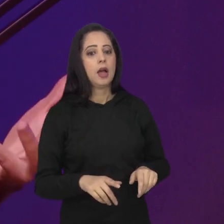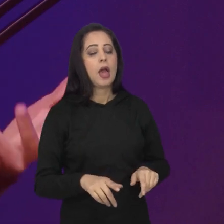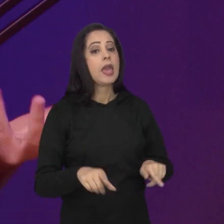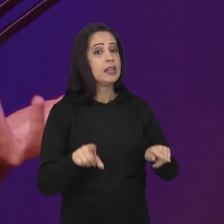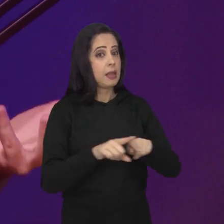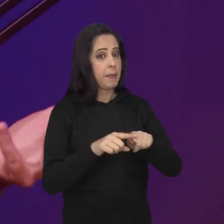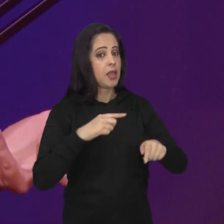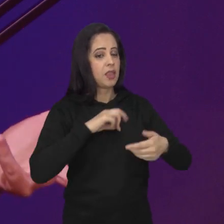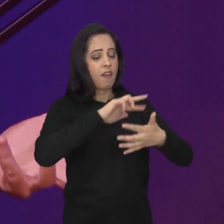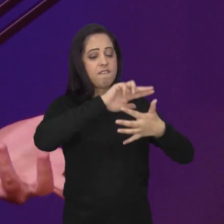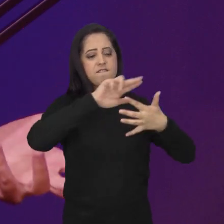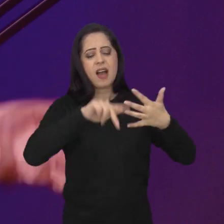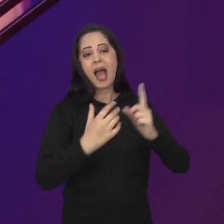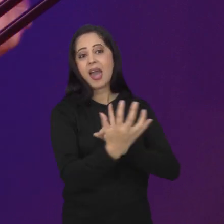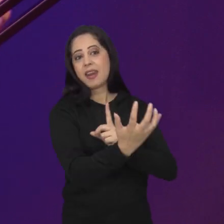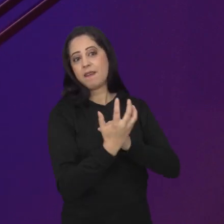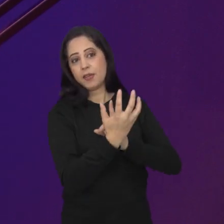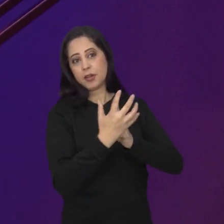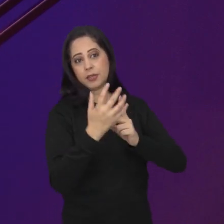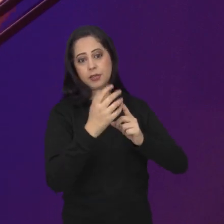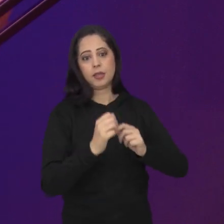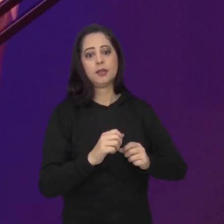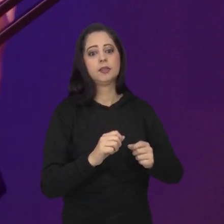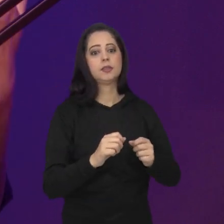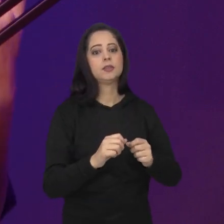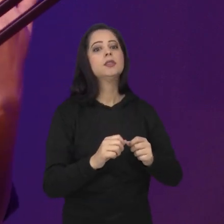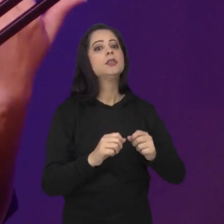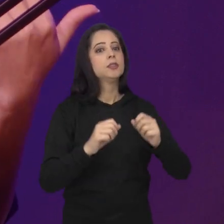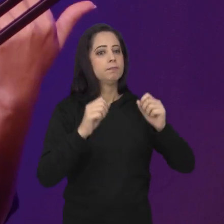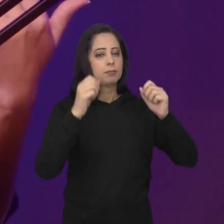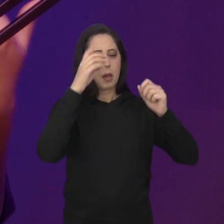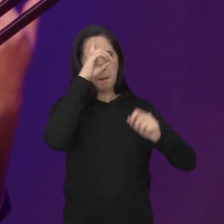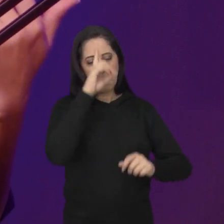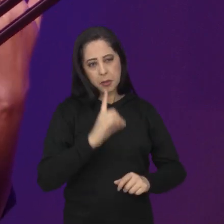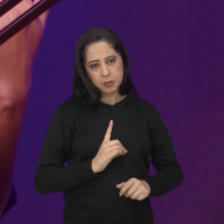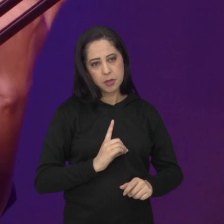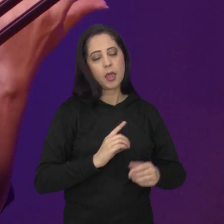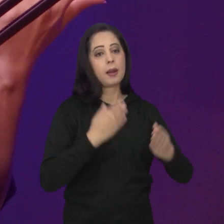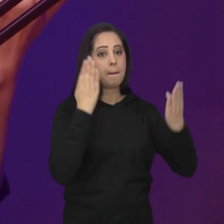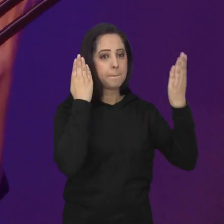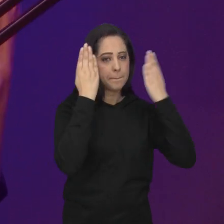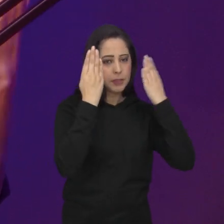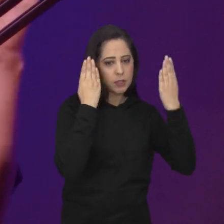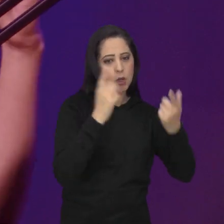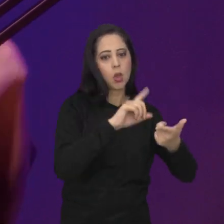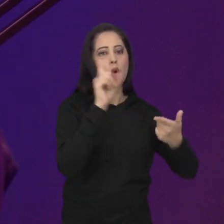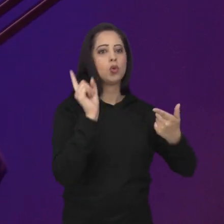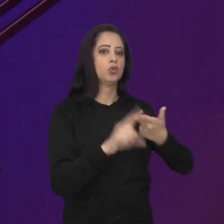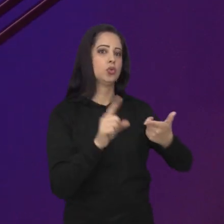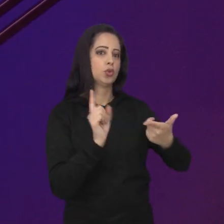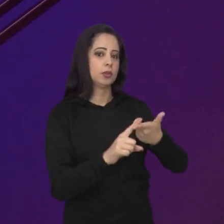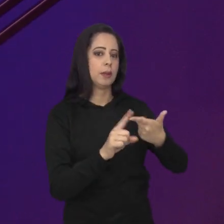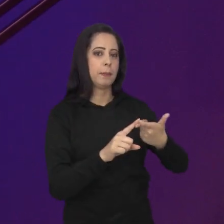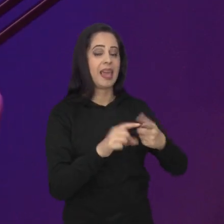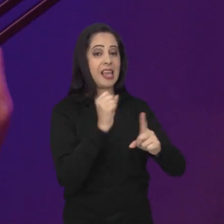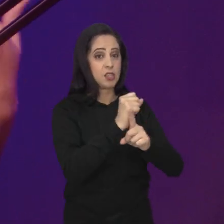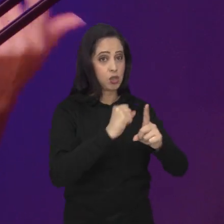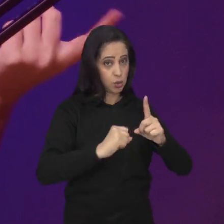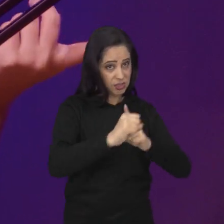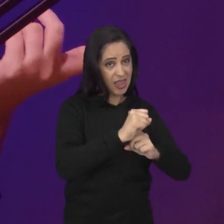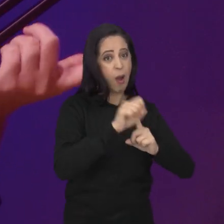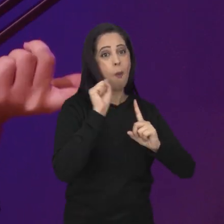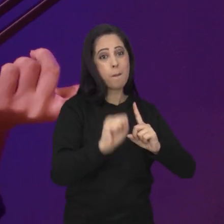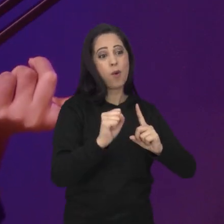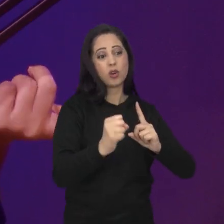né, causar depressão. A gente tem uma combinação de coisas. Então, a gente tem fatores que podem ser, sim, psicológicos, mas a gente